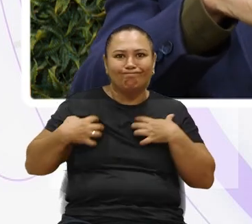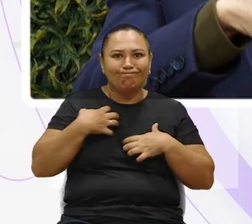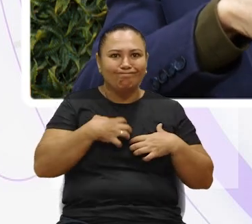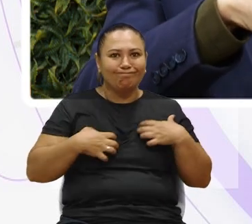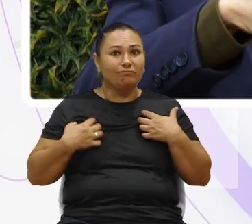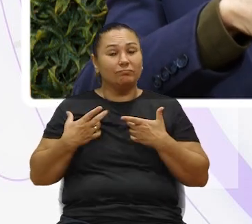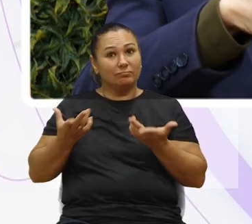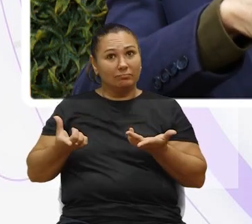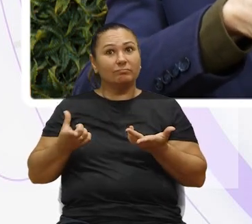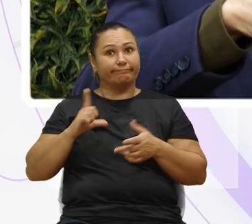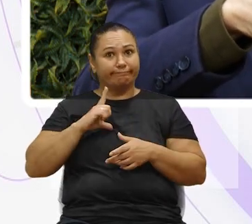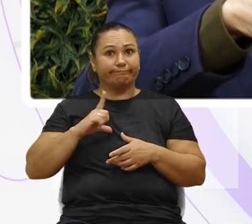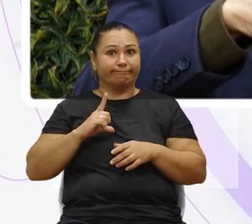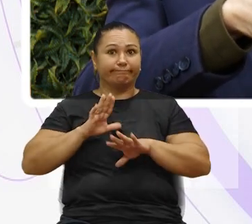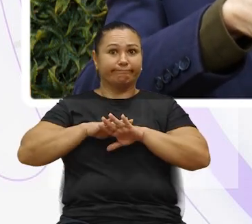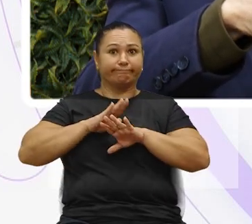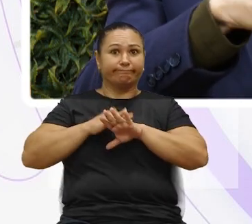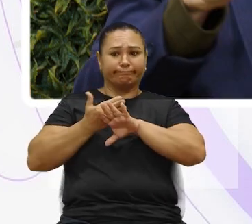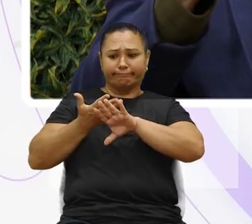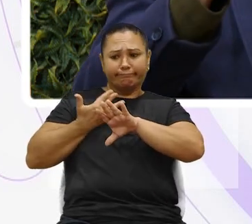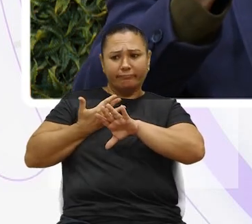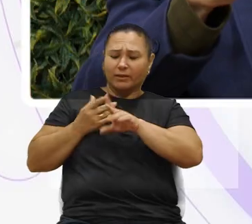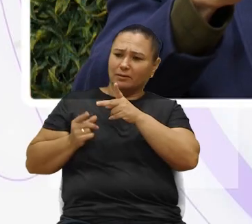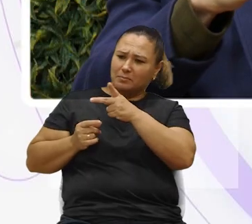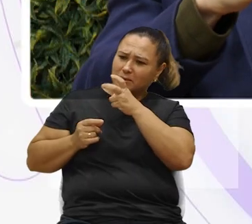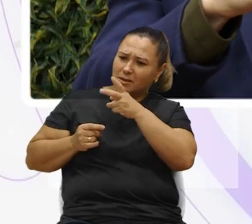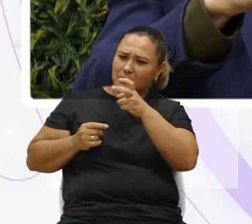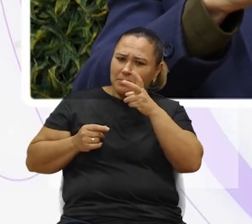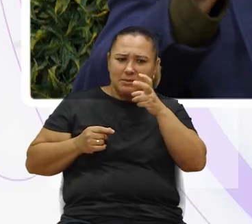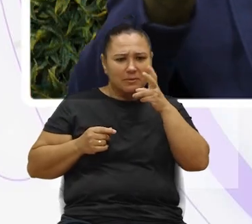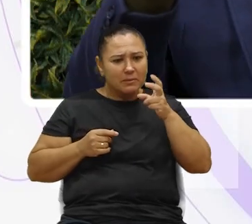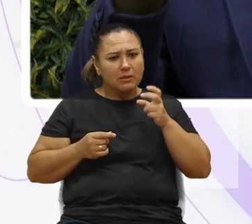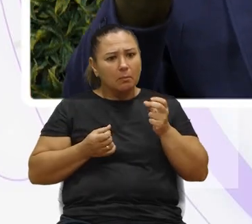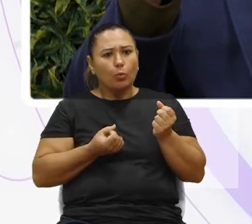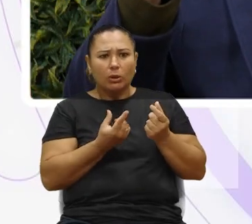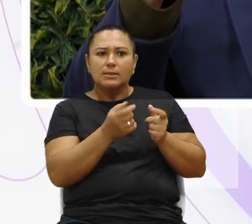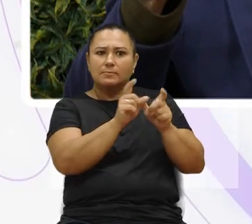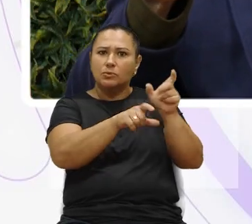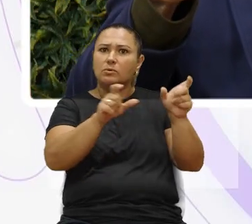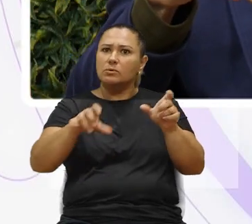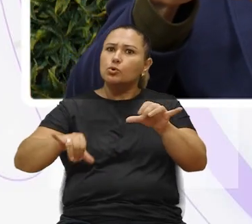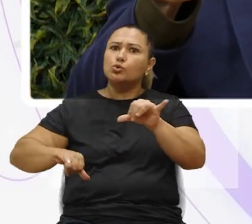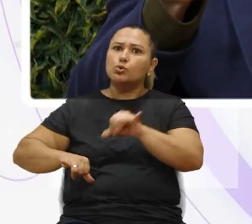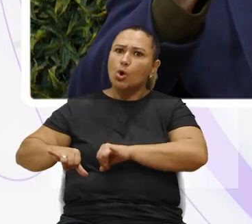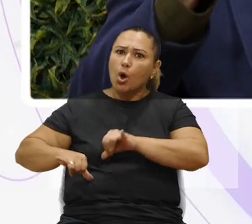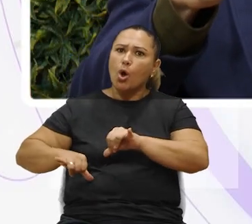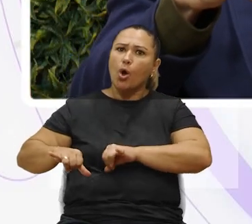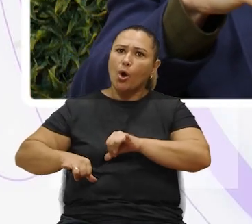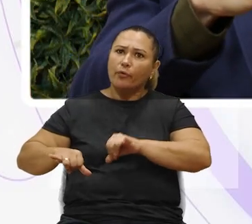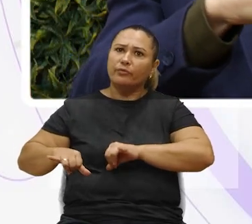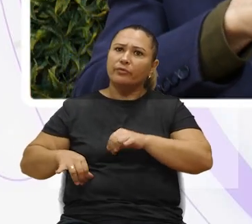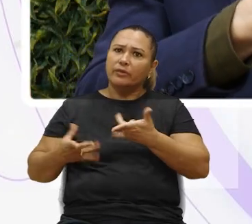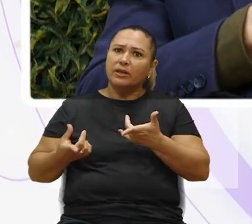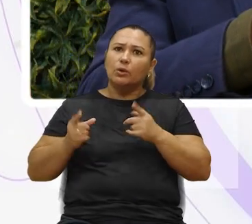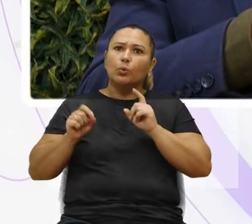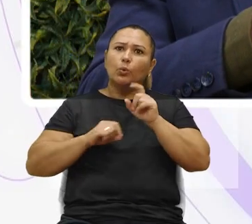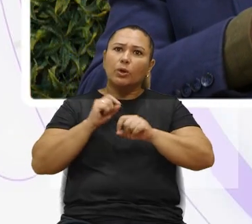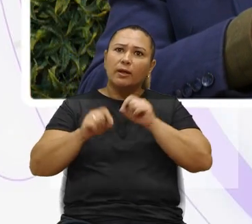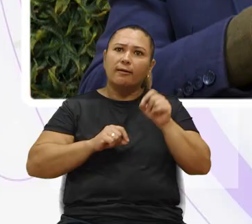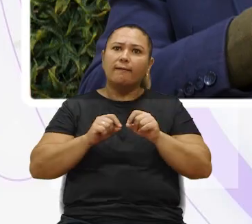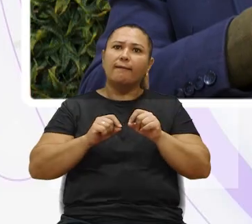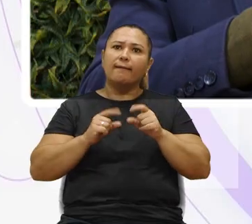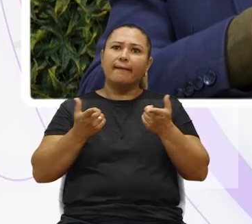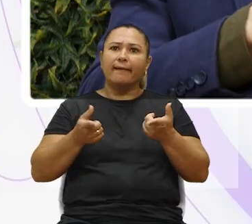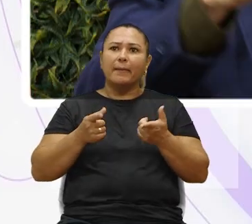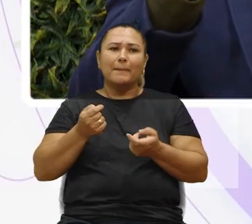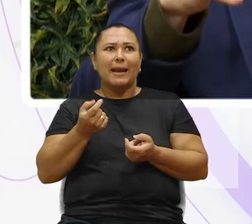familiares. Exatamente, E quando a gente percebe que muitas pessoas sofrem em casa um tipo de violência não